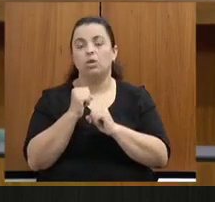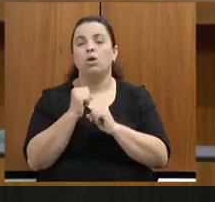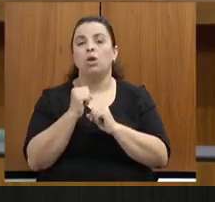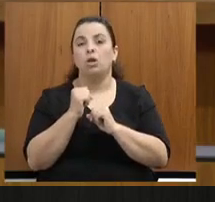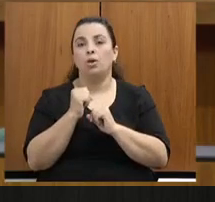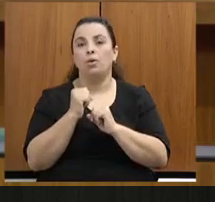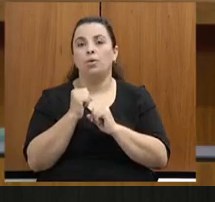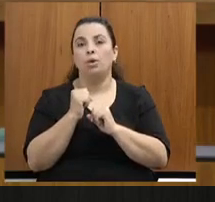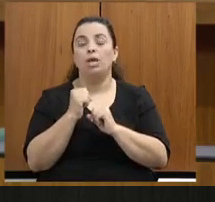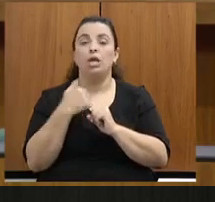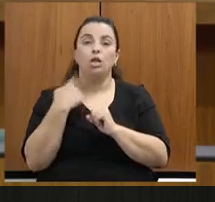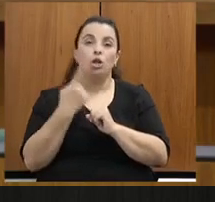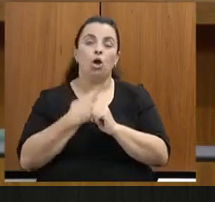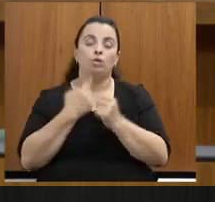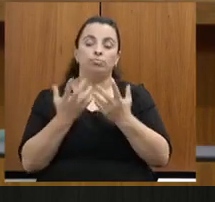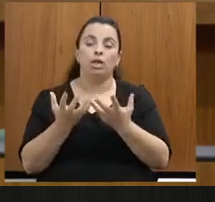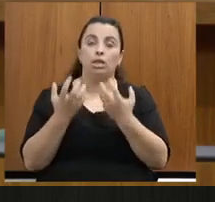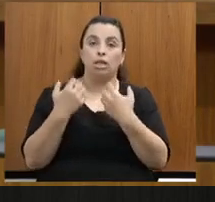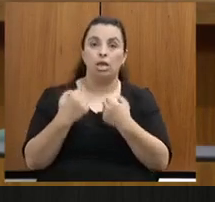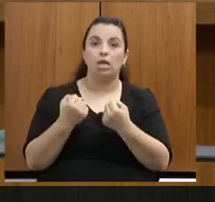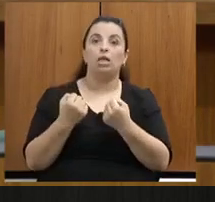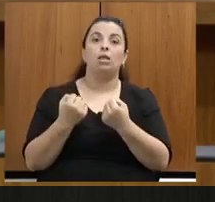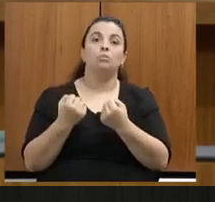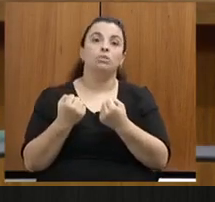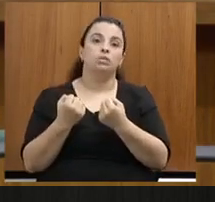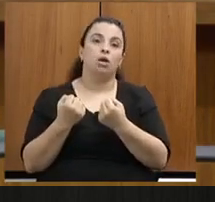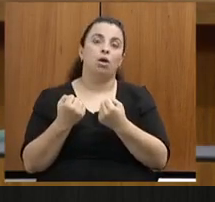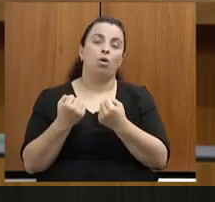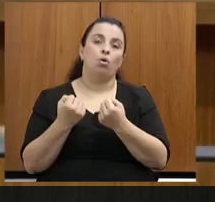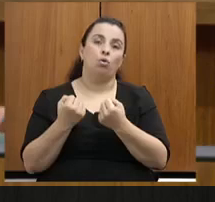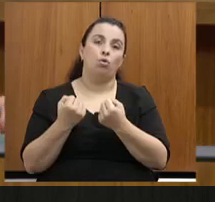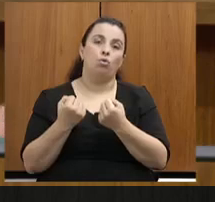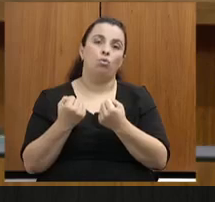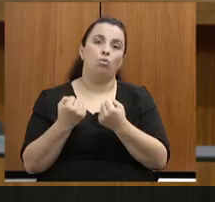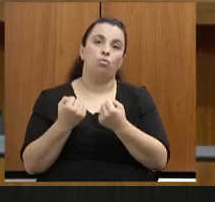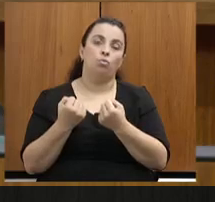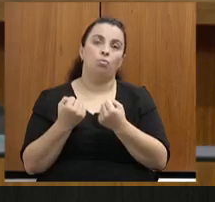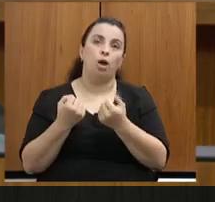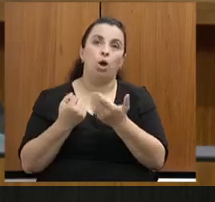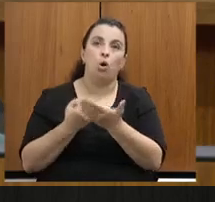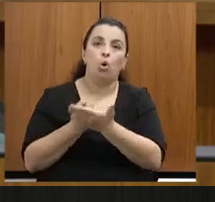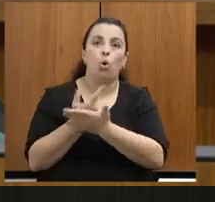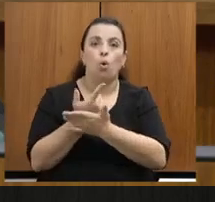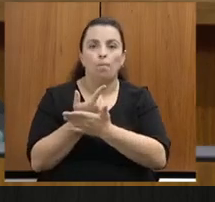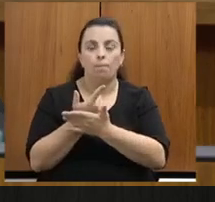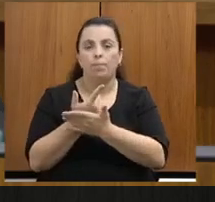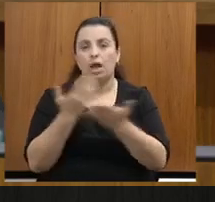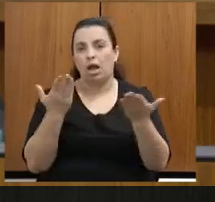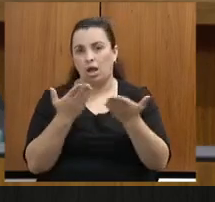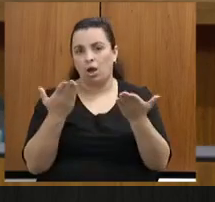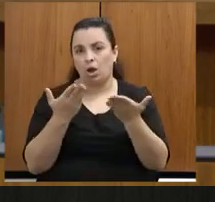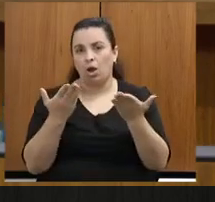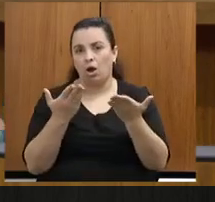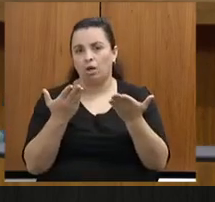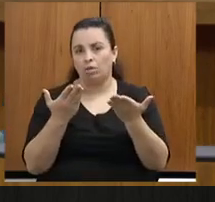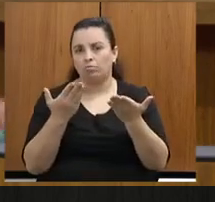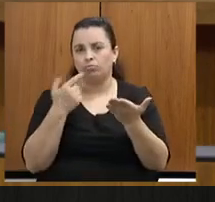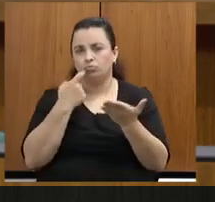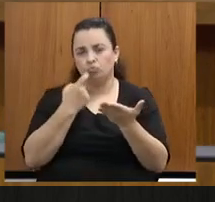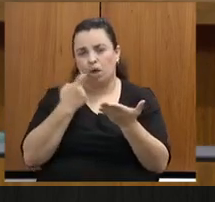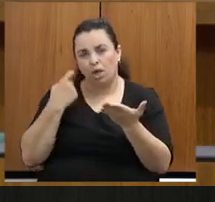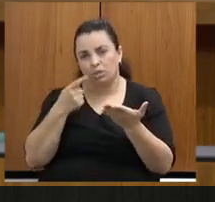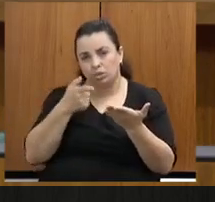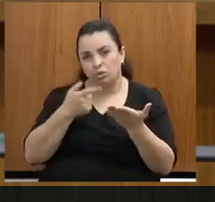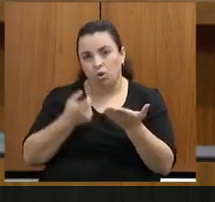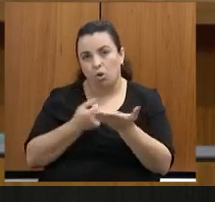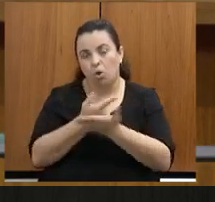adesão a uma a uma aquisição agora recente muito recente